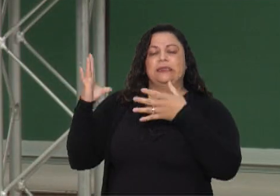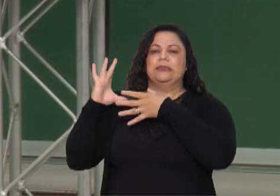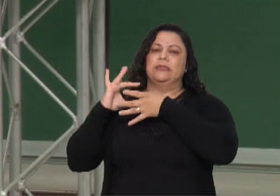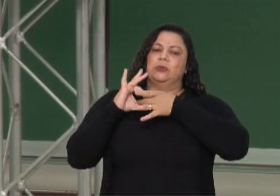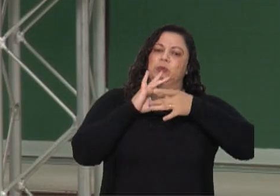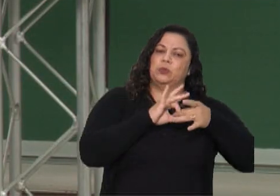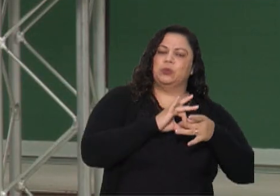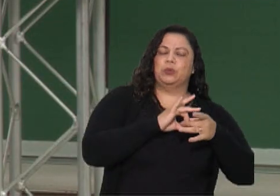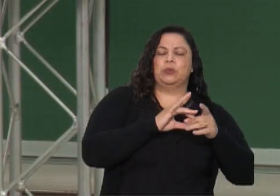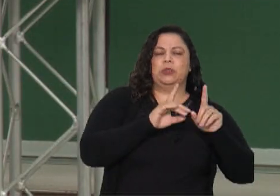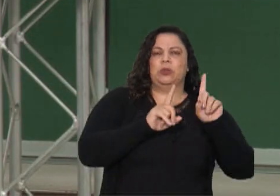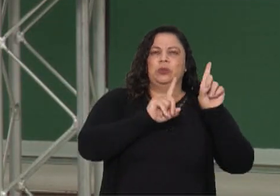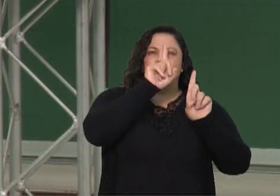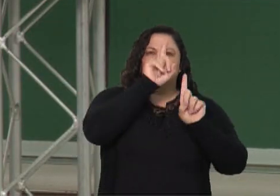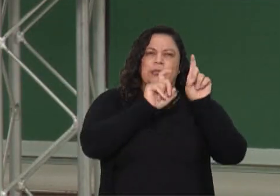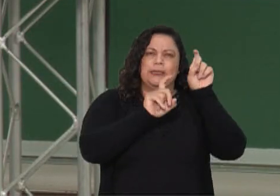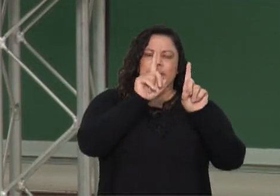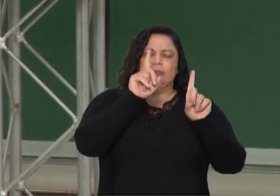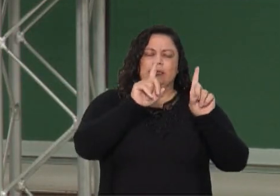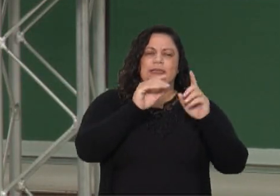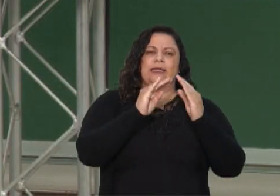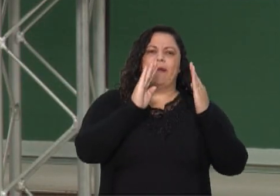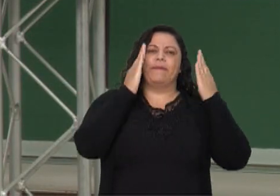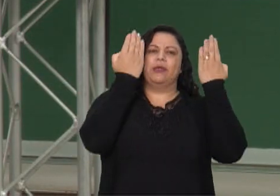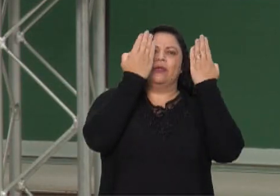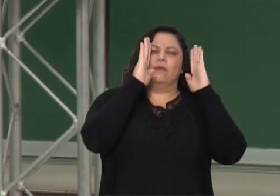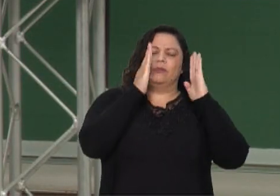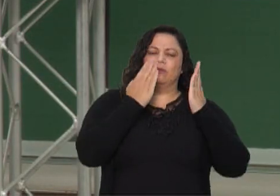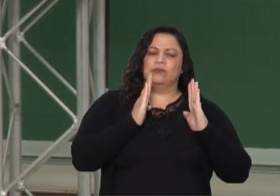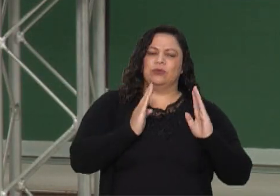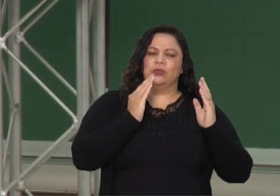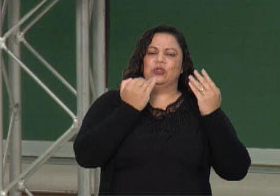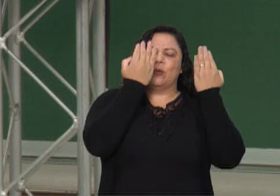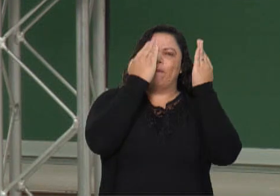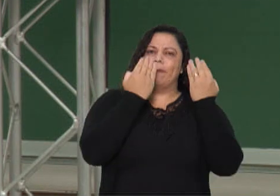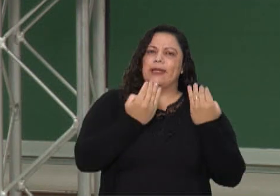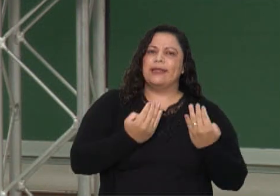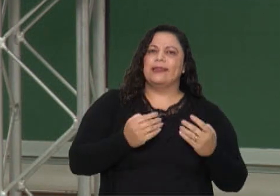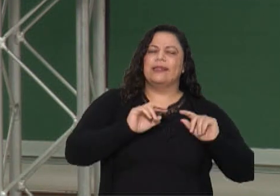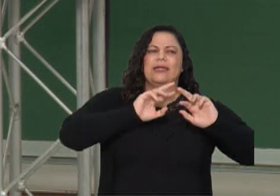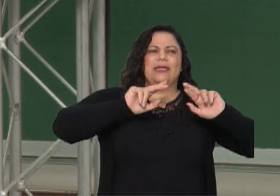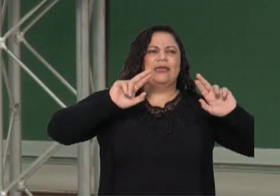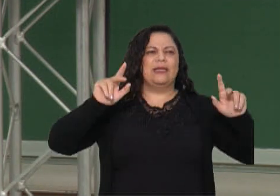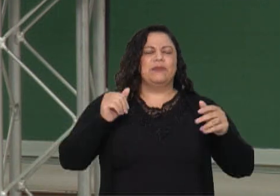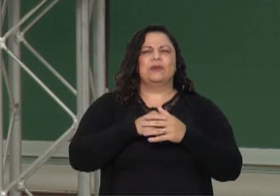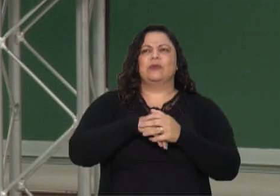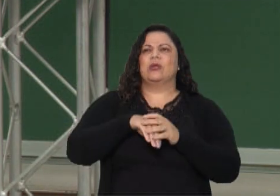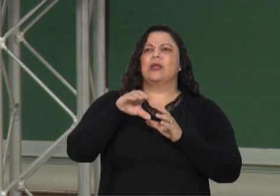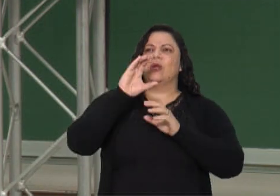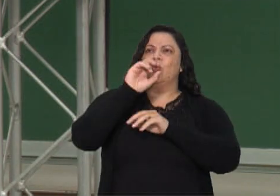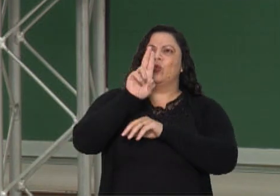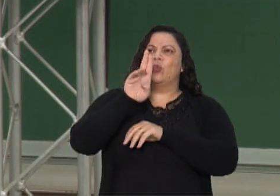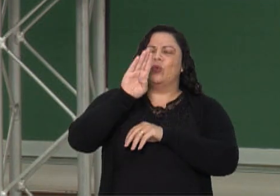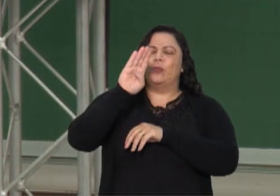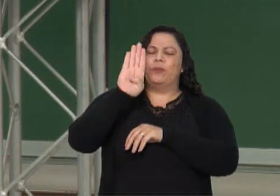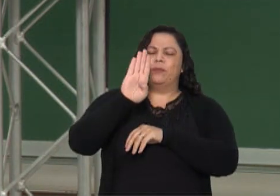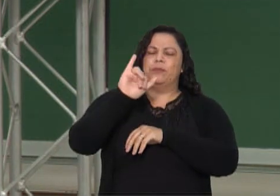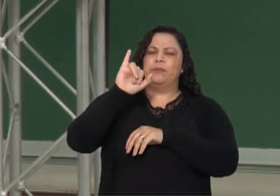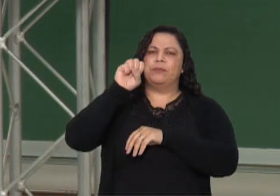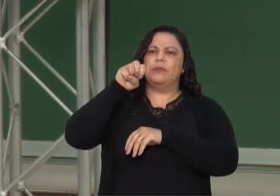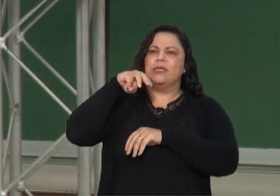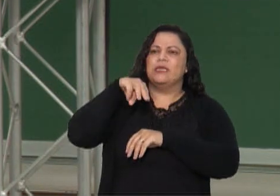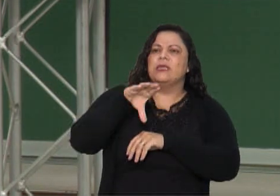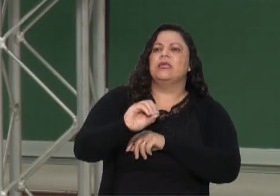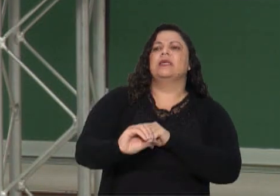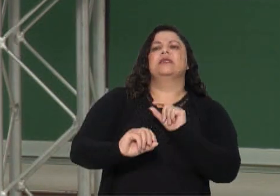mais geometrizado, né? Mais influenciado aí também pelo cubismo, né? Ele tem também